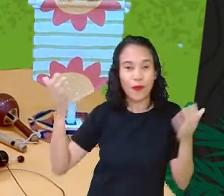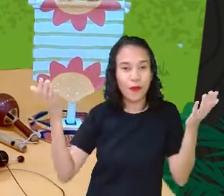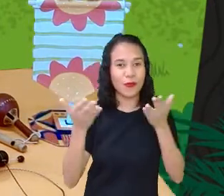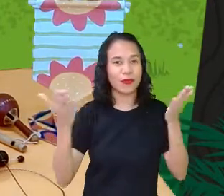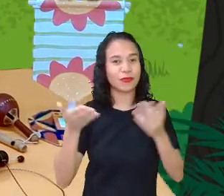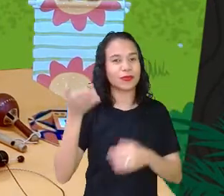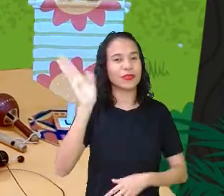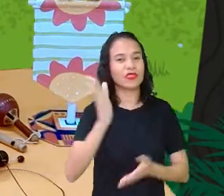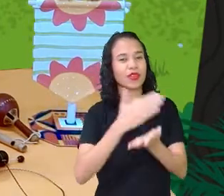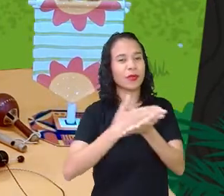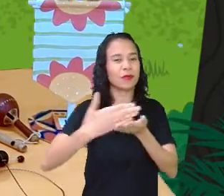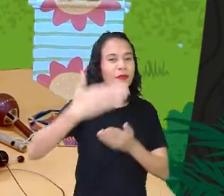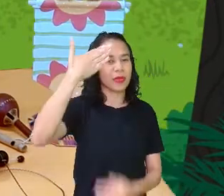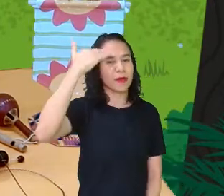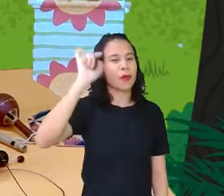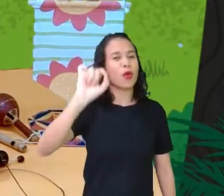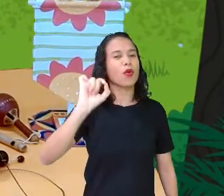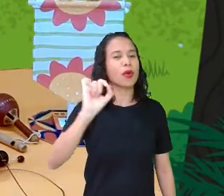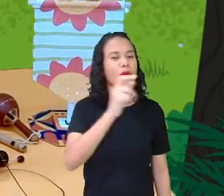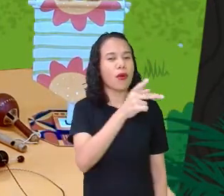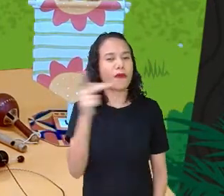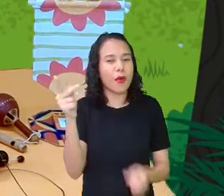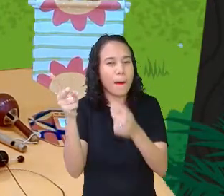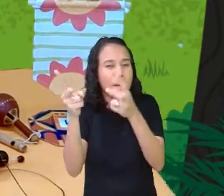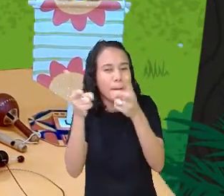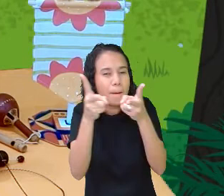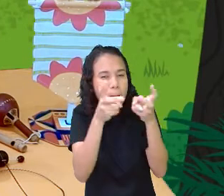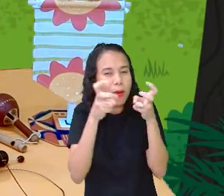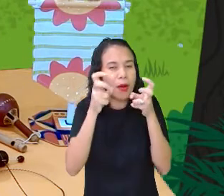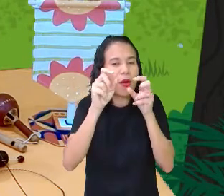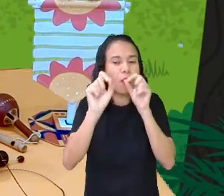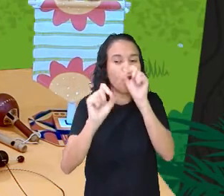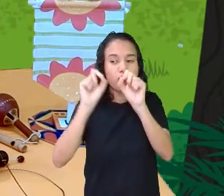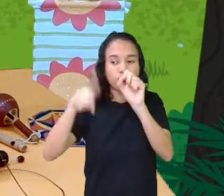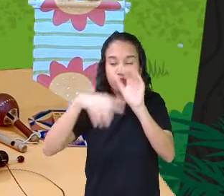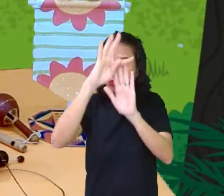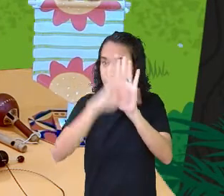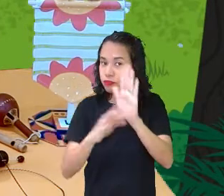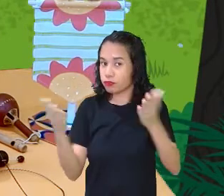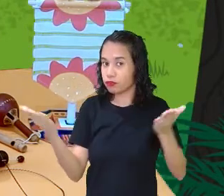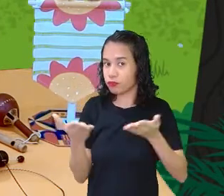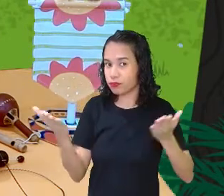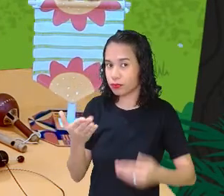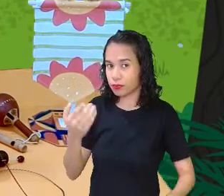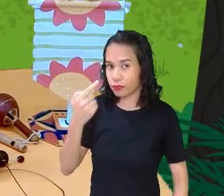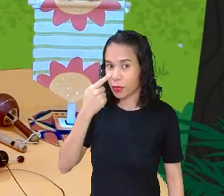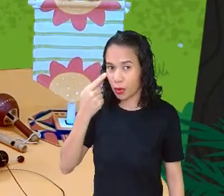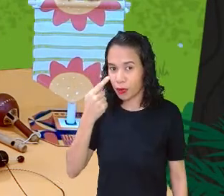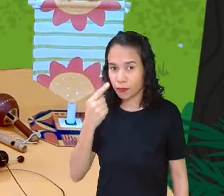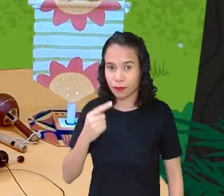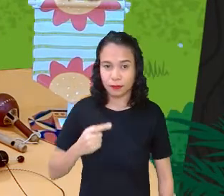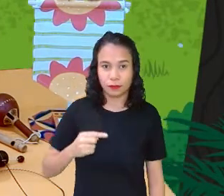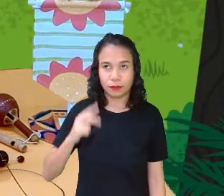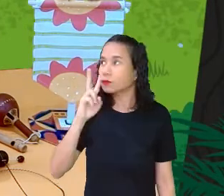de início saber se você vai perceber sobre o que será essa história. Ouve.